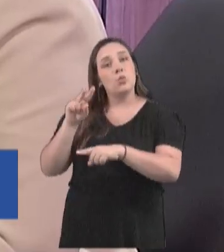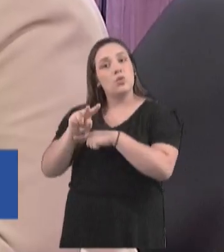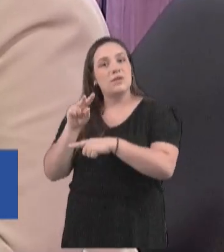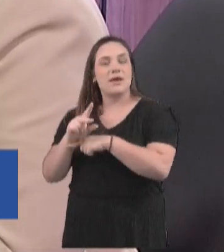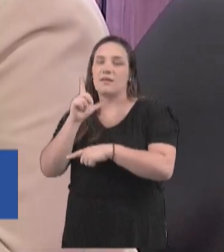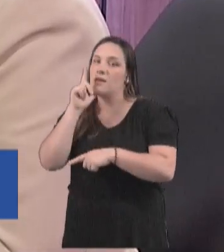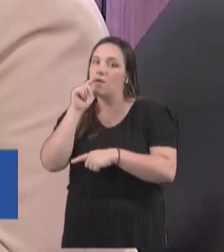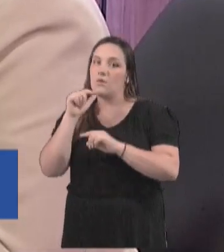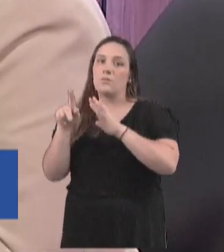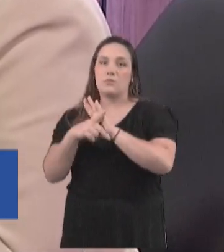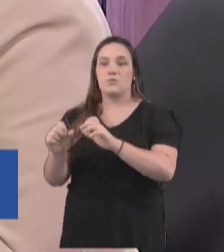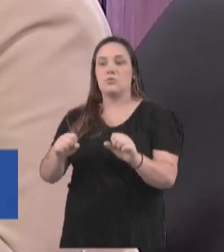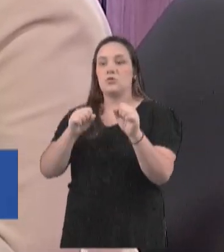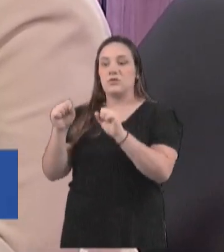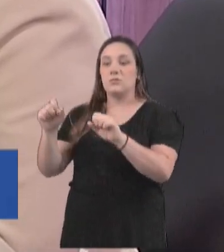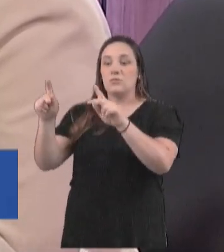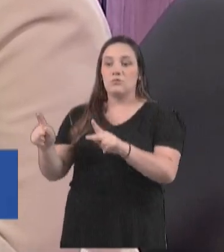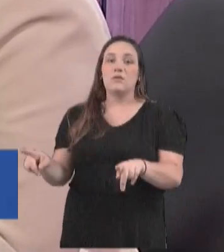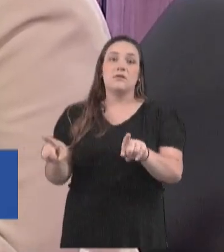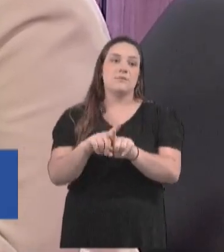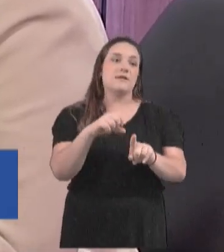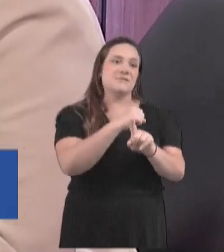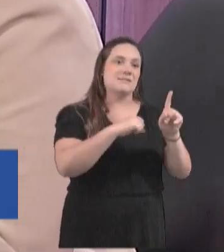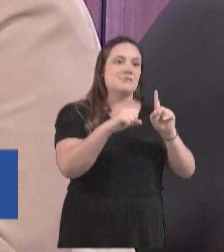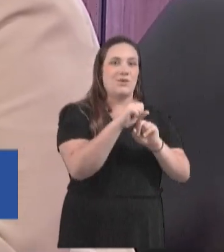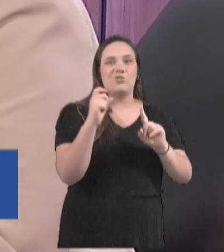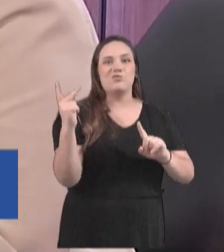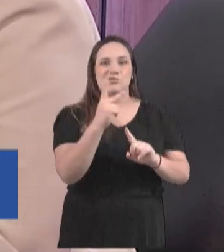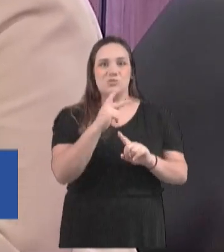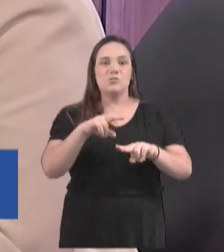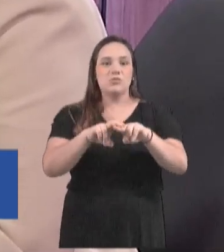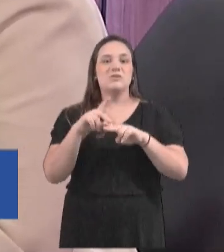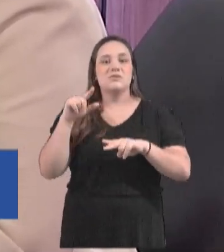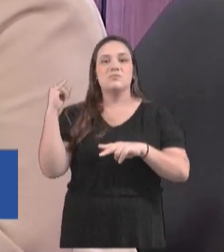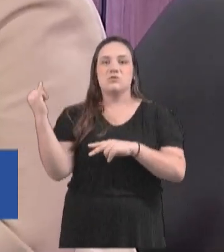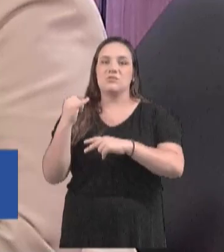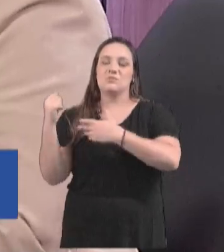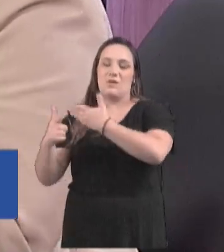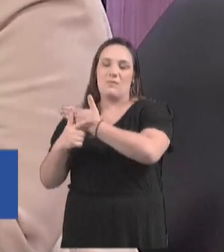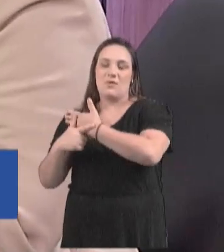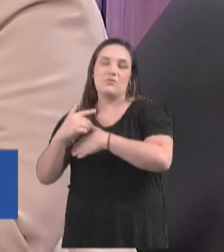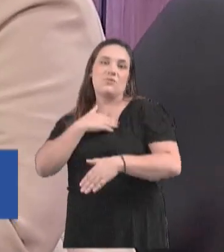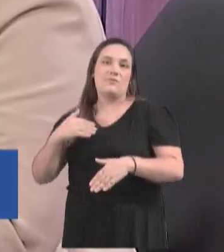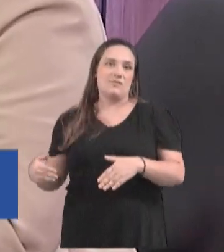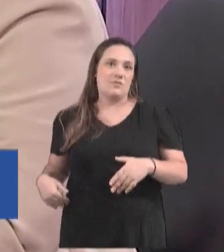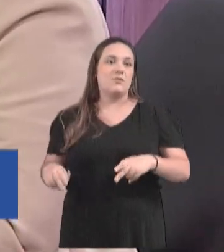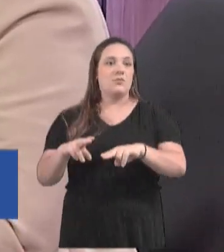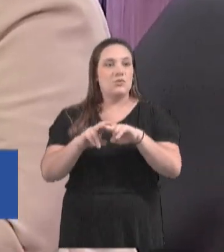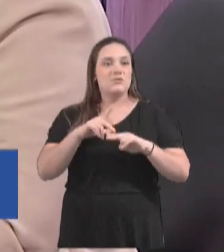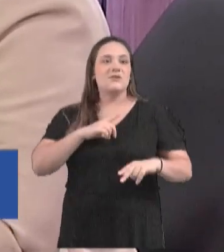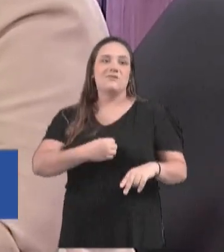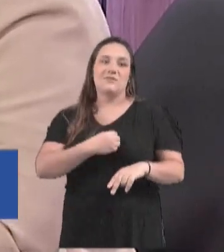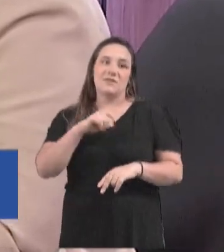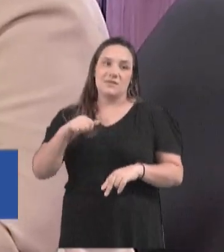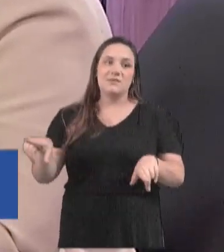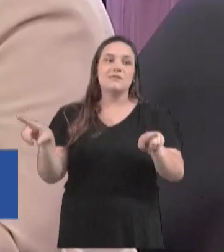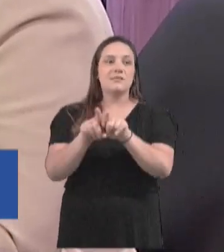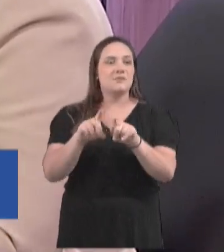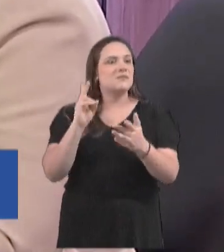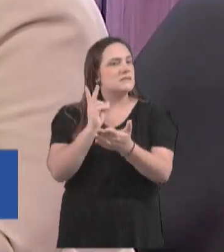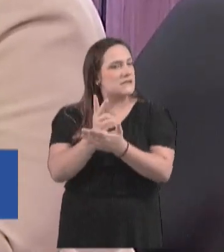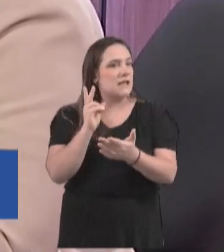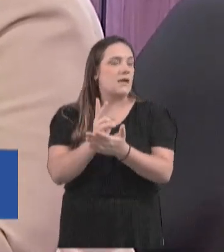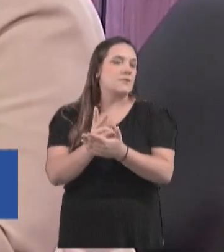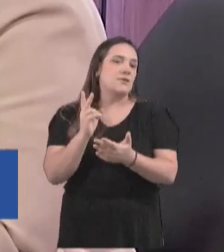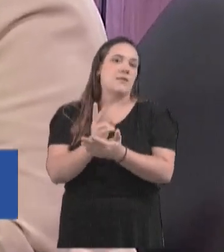poder público e pela sociedade. Então, é importante o papel do governo e por isso que eles estão aqui presentes também, sempre,